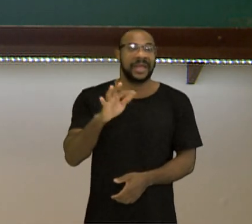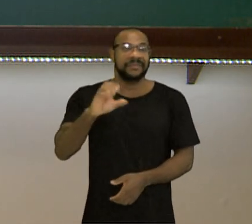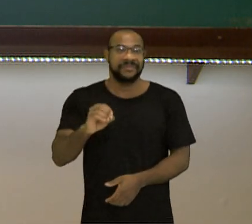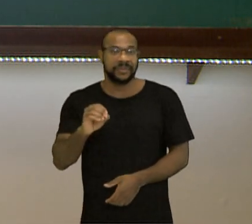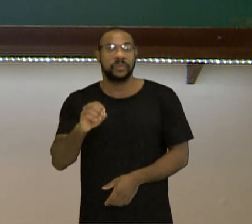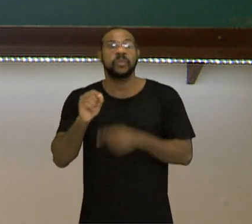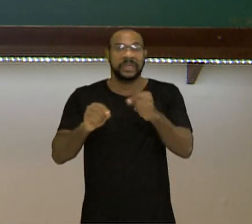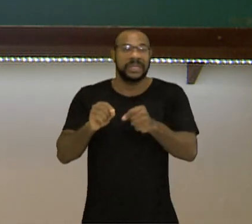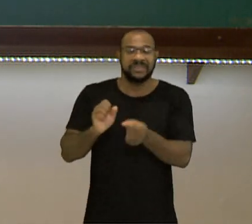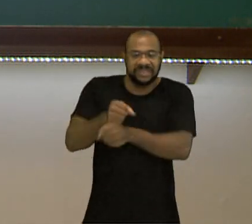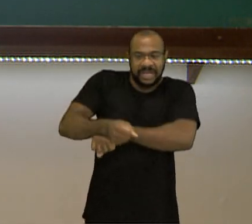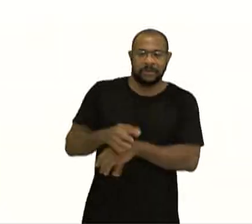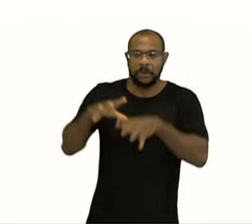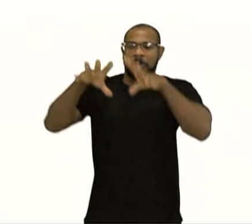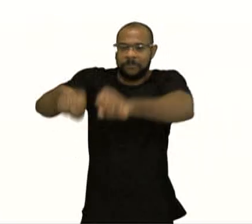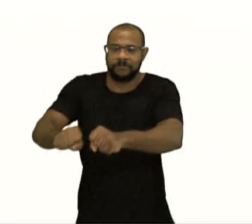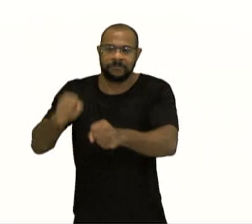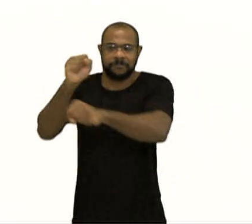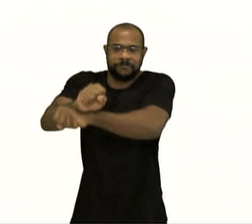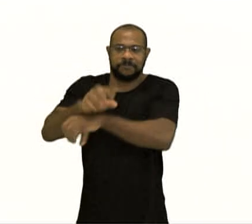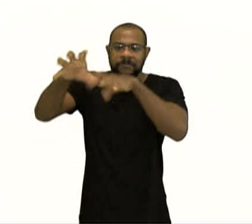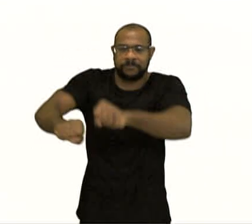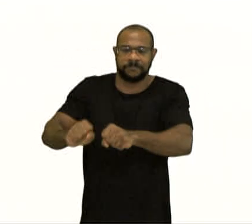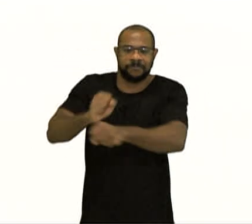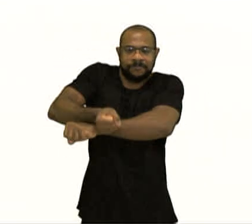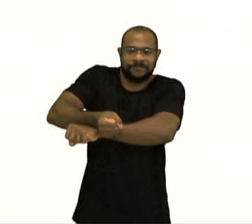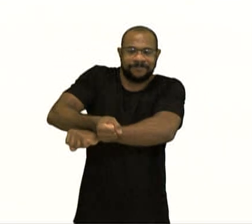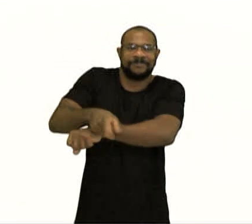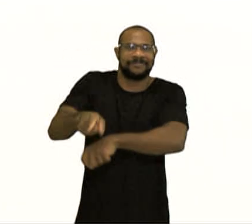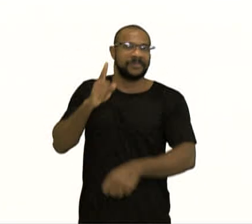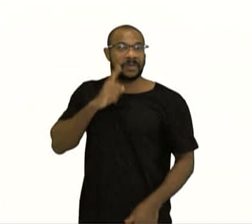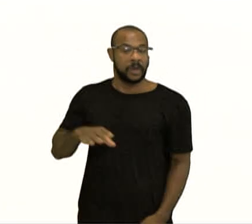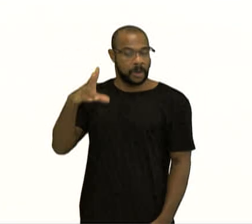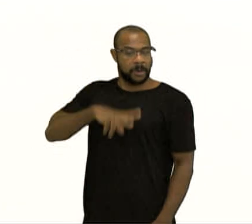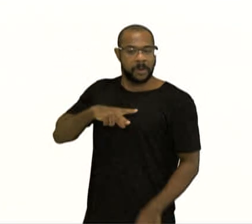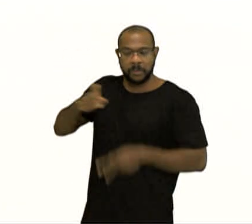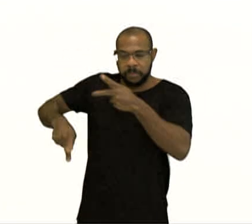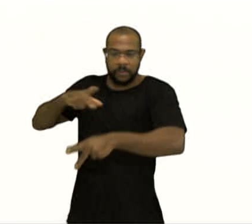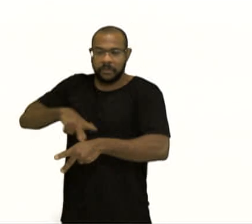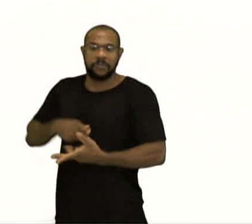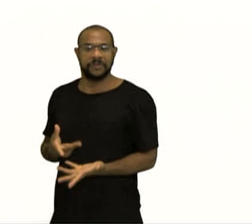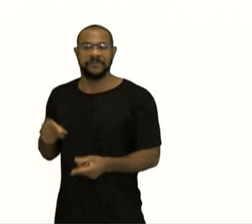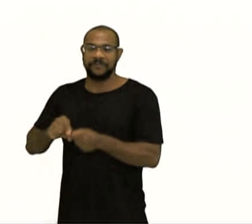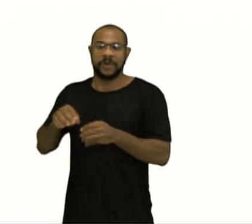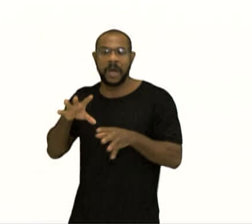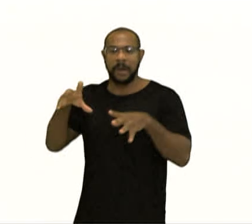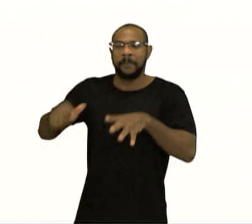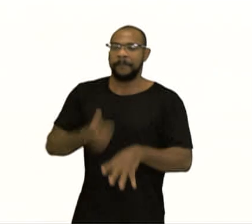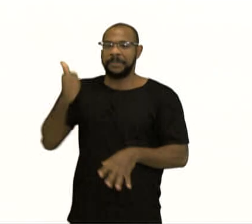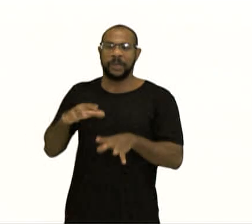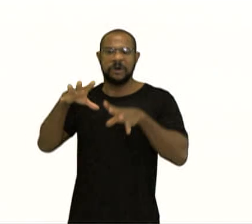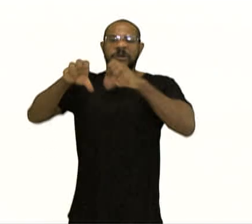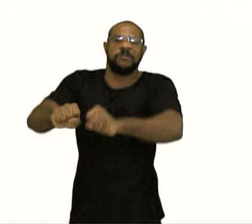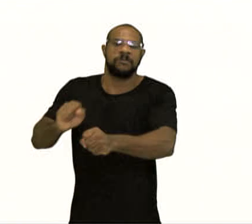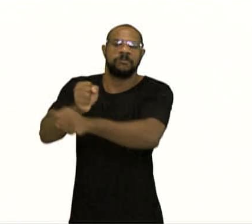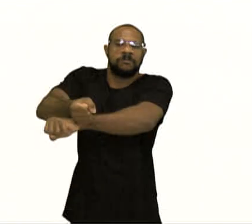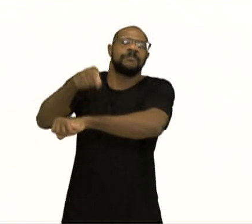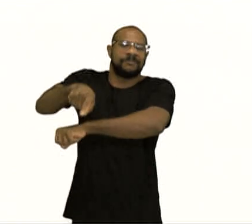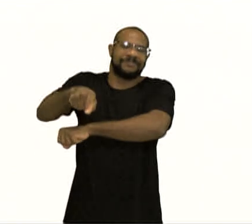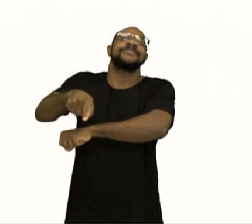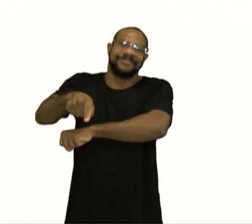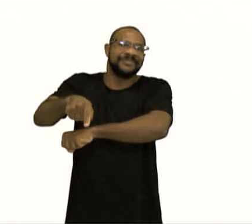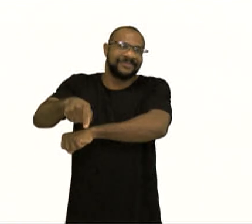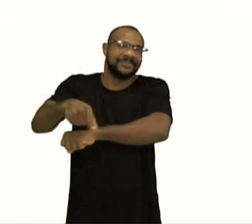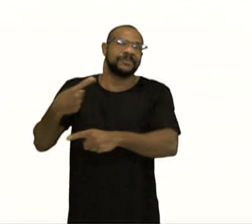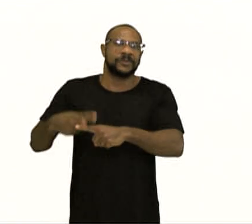sobre esse tráfico de escravos. Os portugueses, eles foram os primeiros a realizar esse comércio de escravos africanos